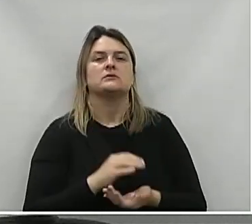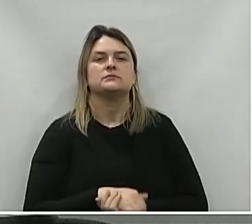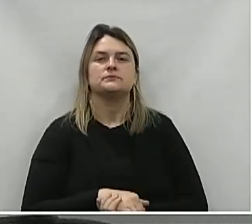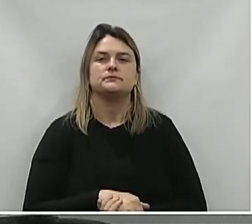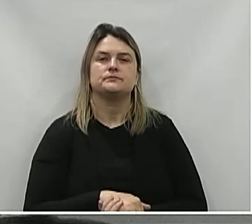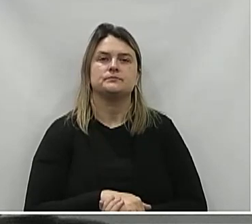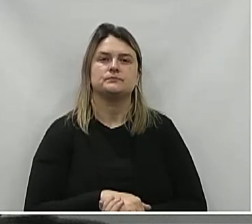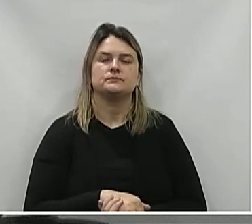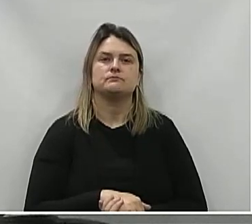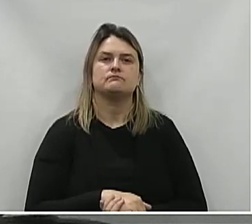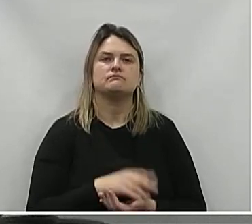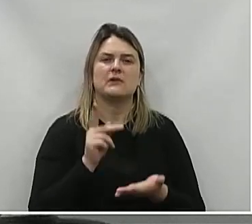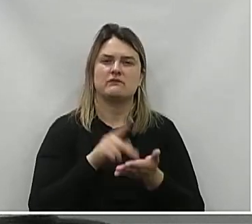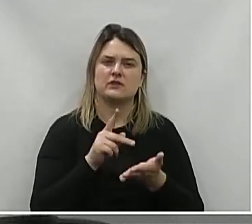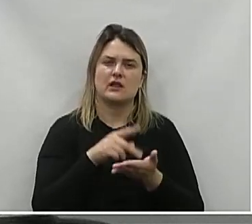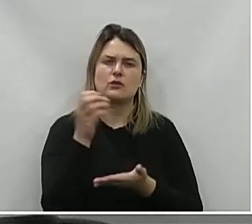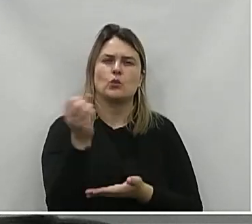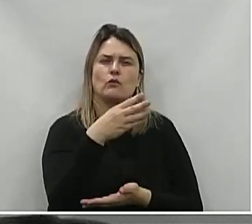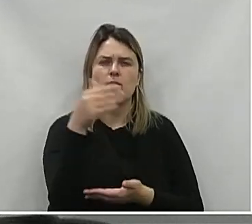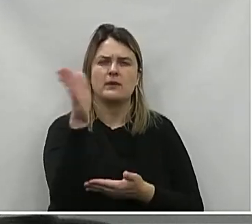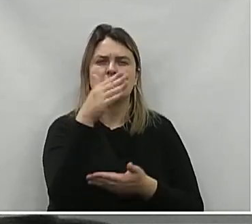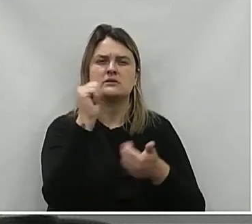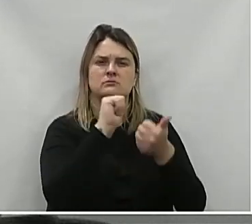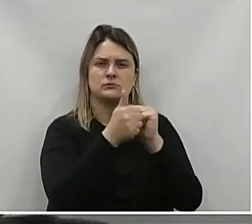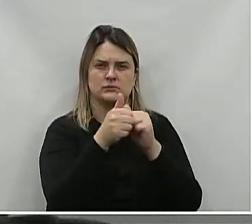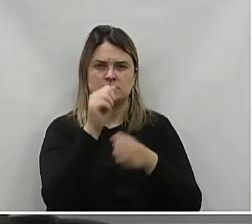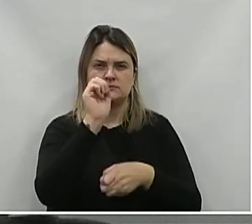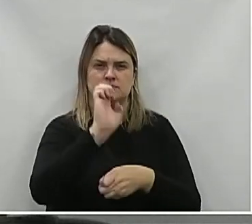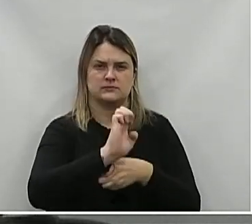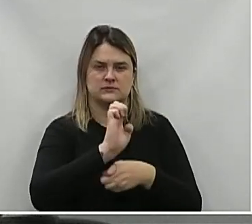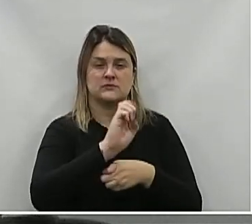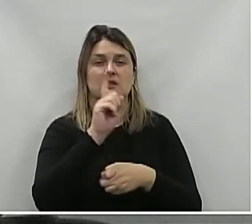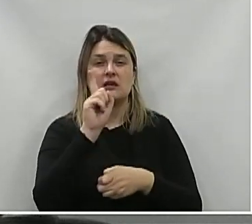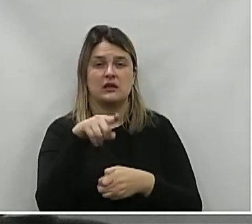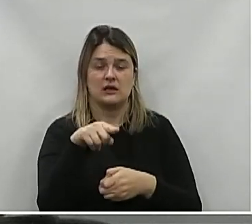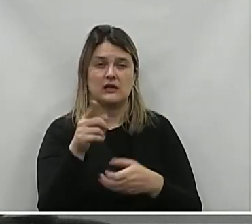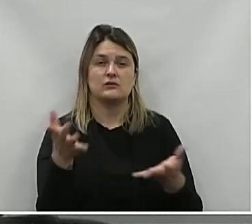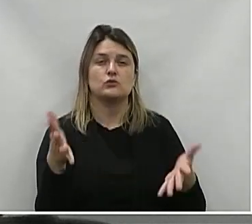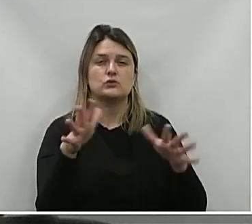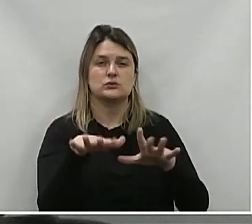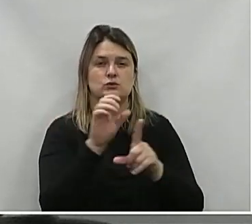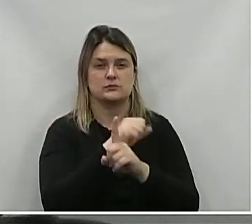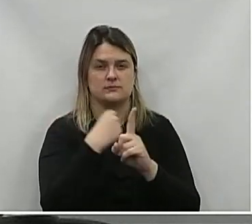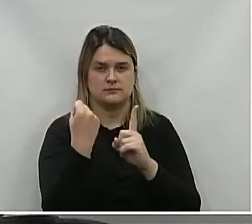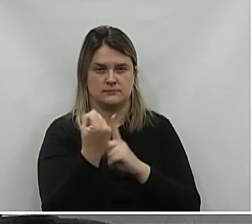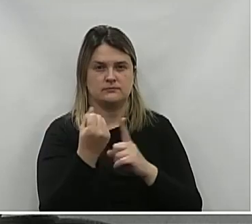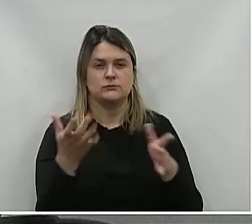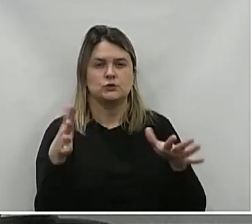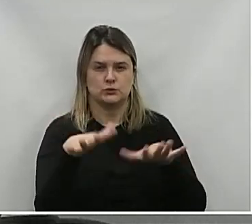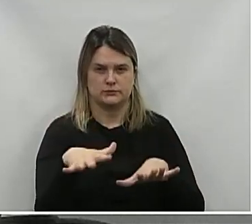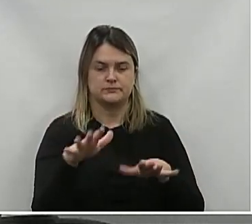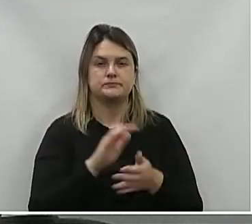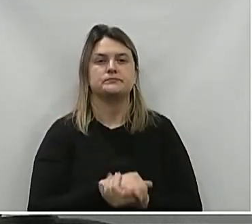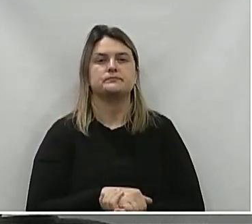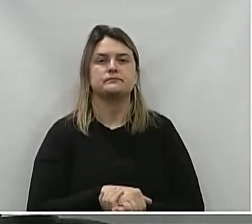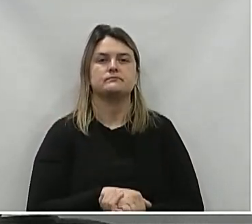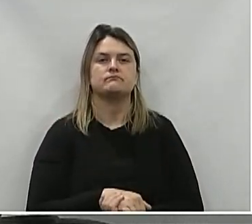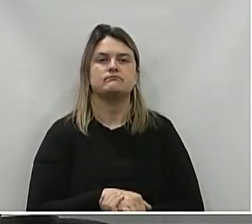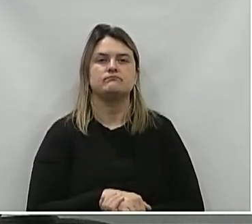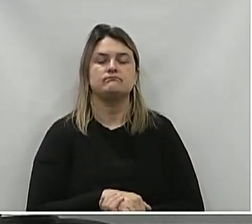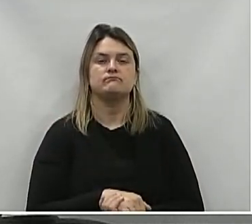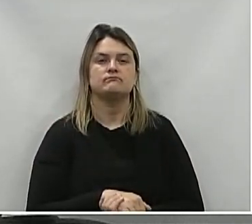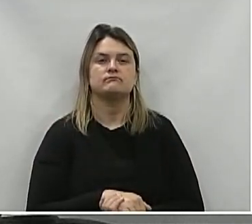é realmente a nova bandeira do esporte no estado, que é a inclusão social, a inclusão. E